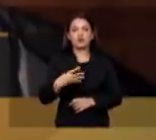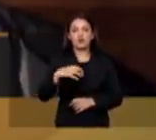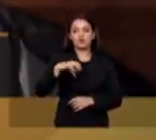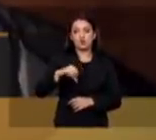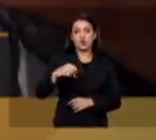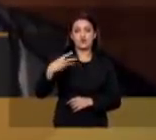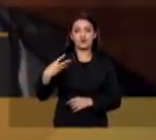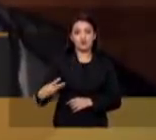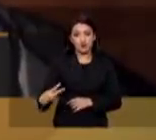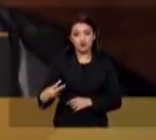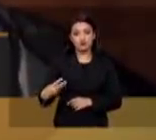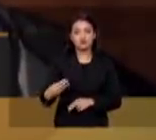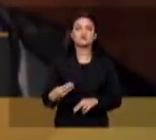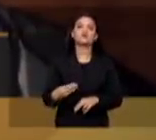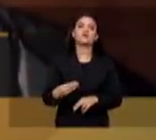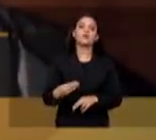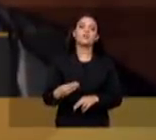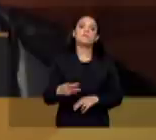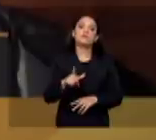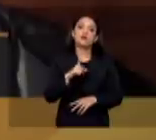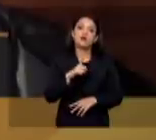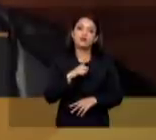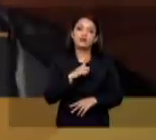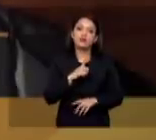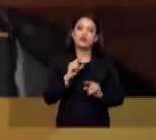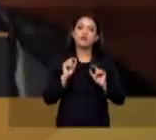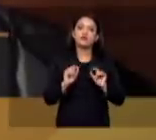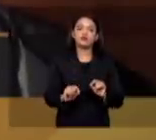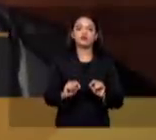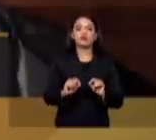164.493, por meio da qual foi arguída a